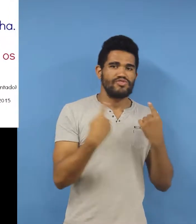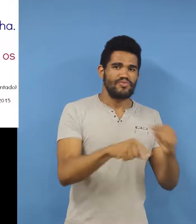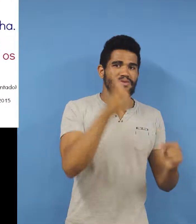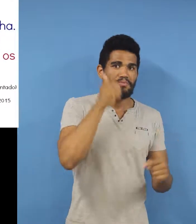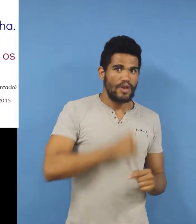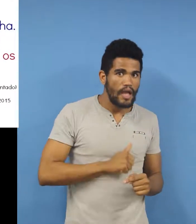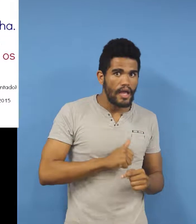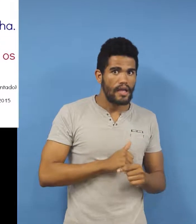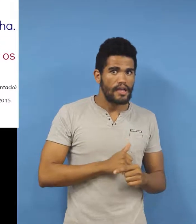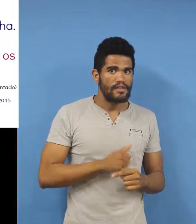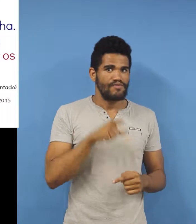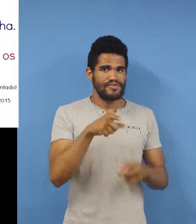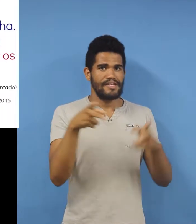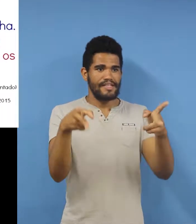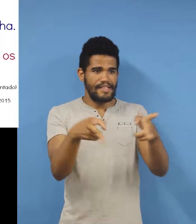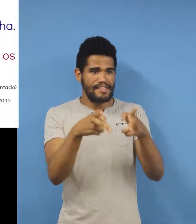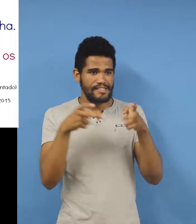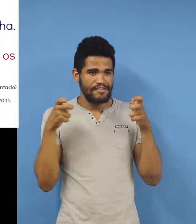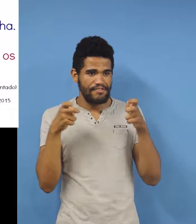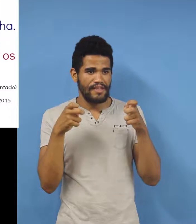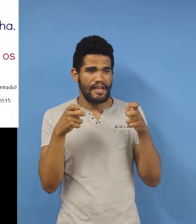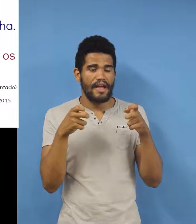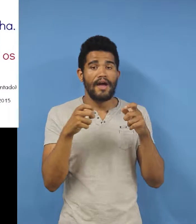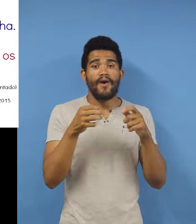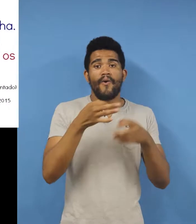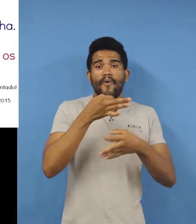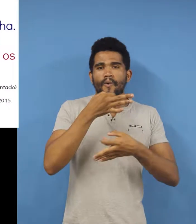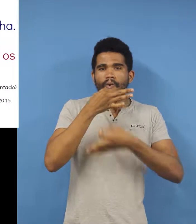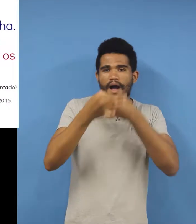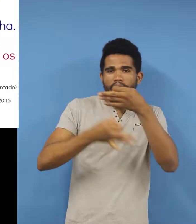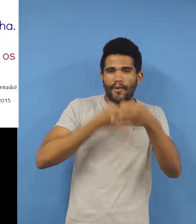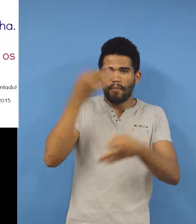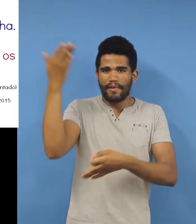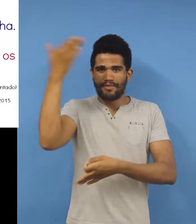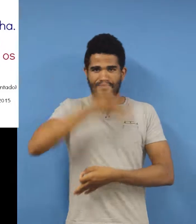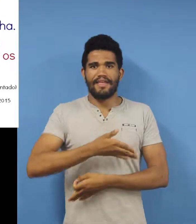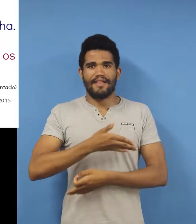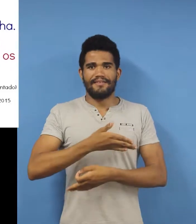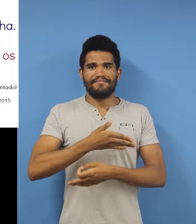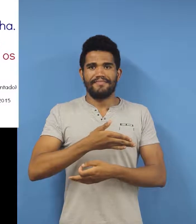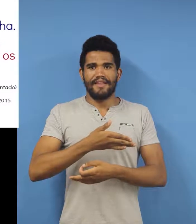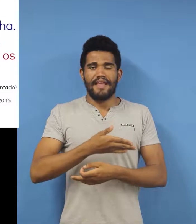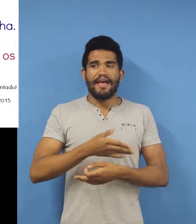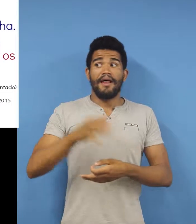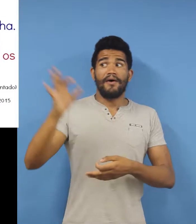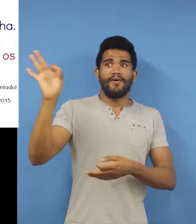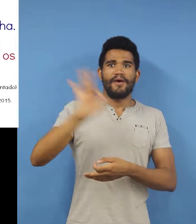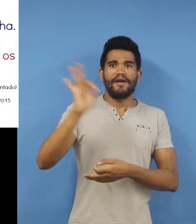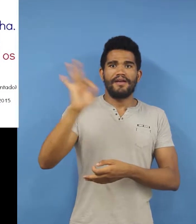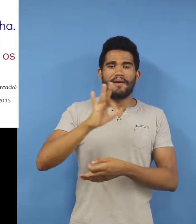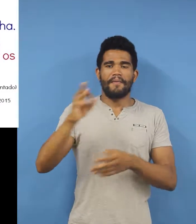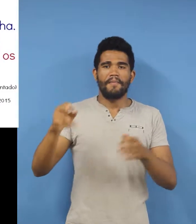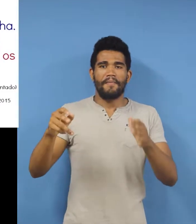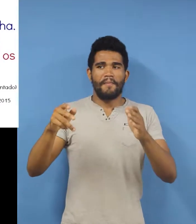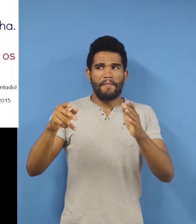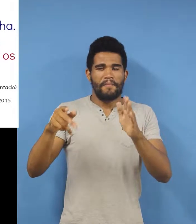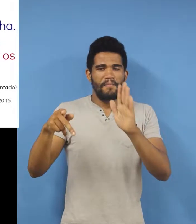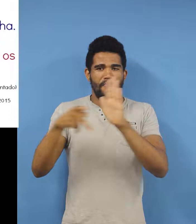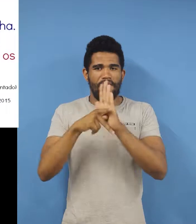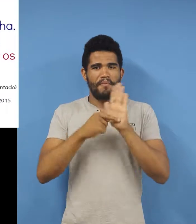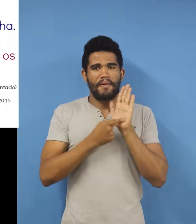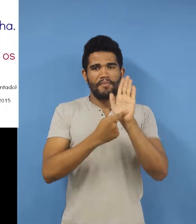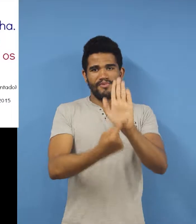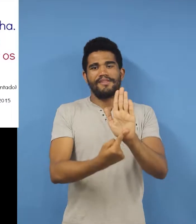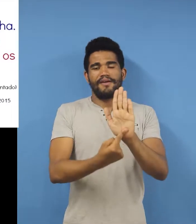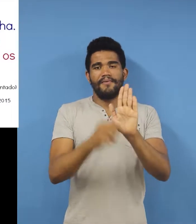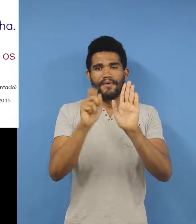200% nos índices de feminicídio no país. Aqui você já consegue identificar o argumento dela,